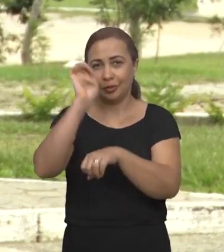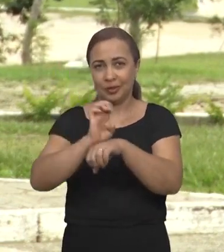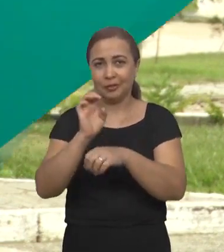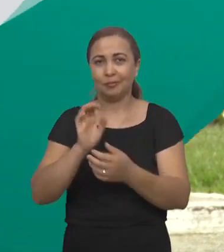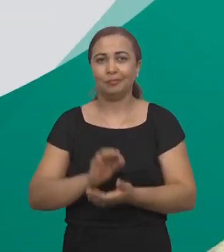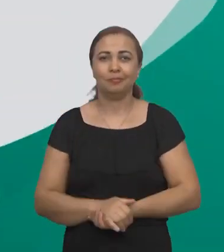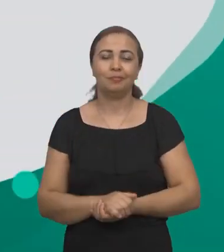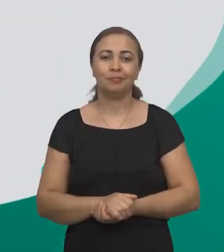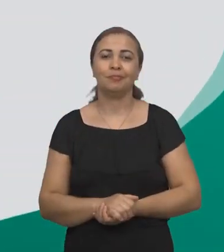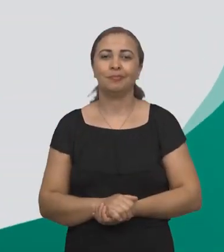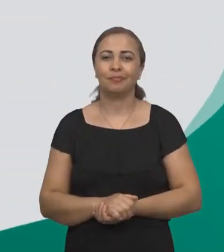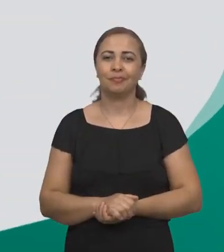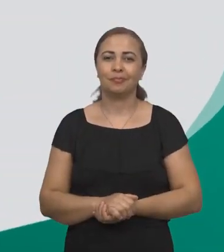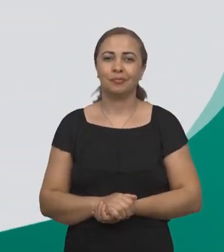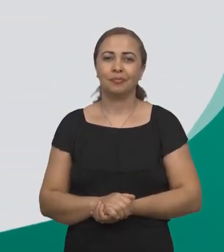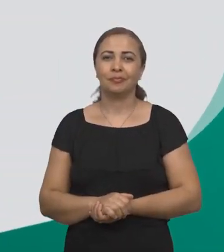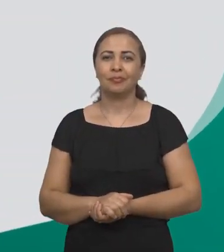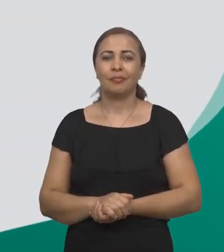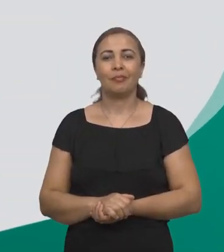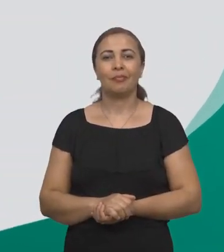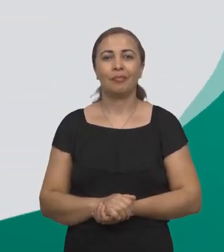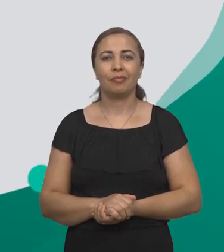estado.